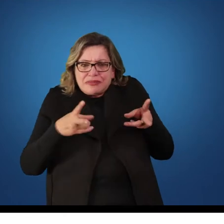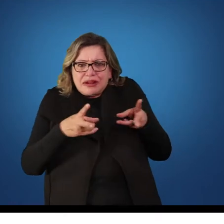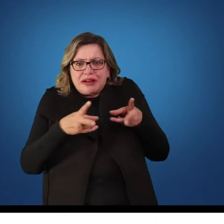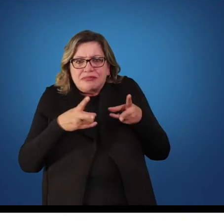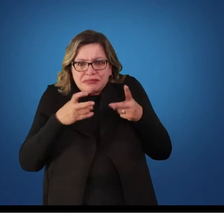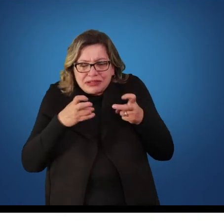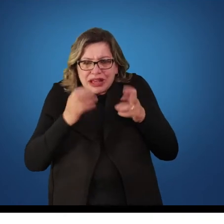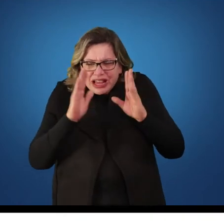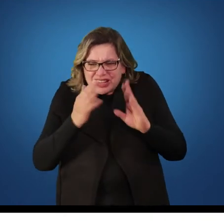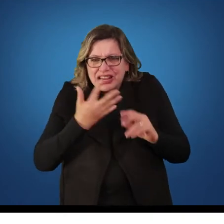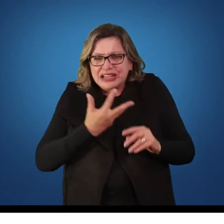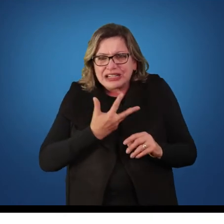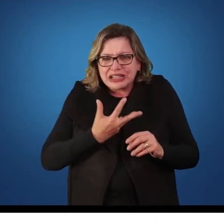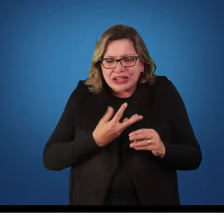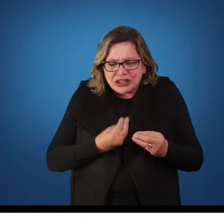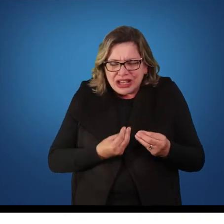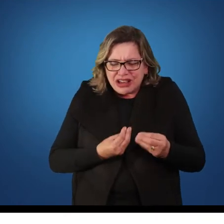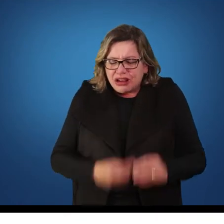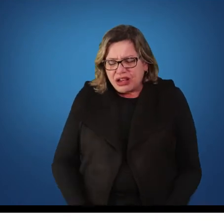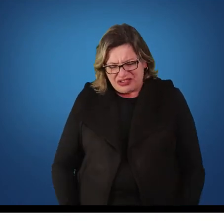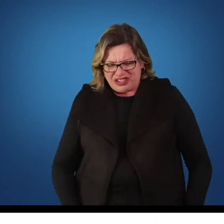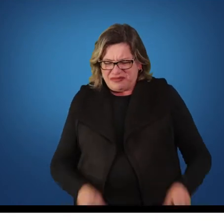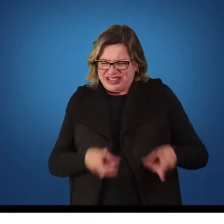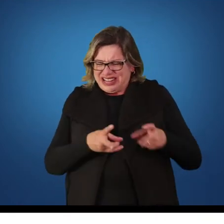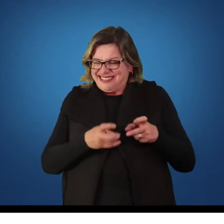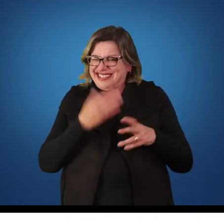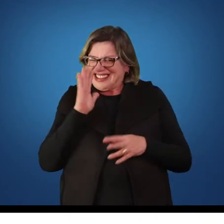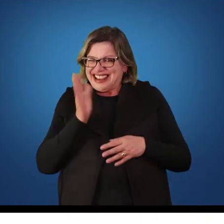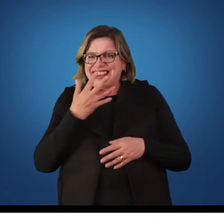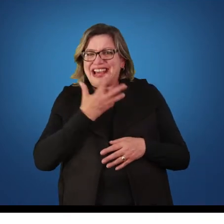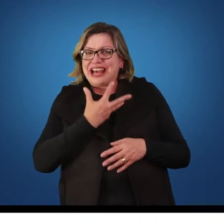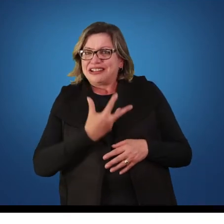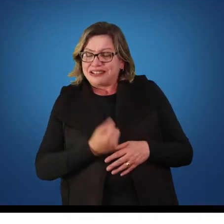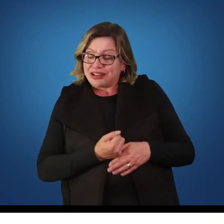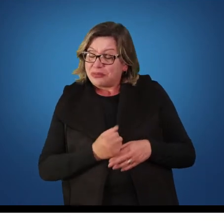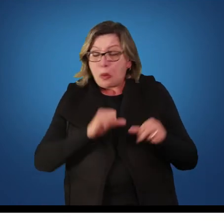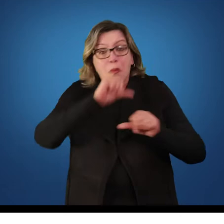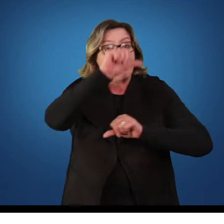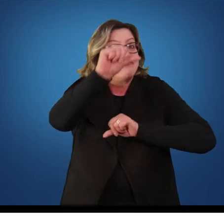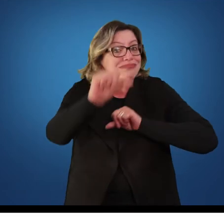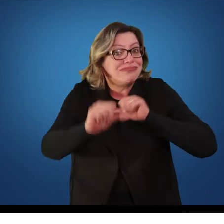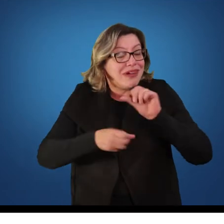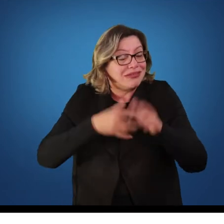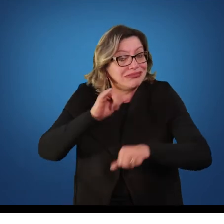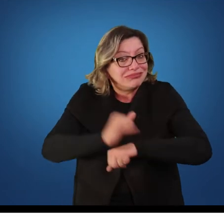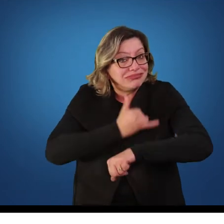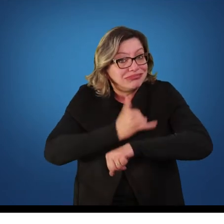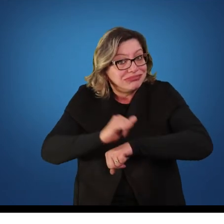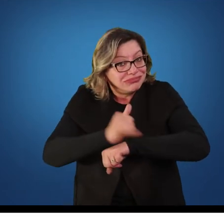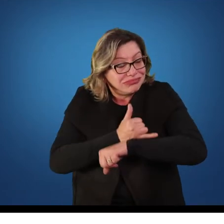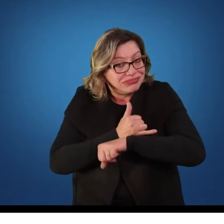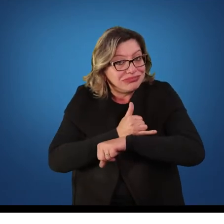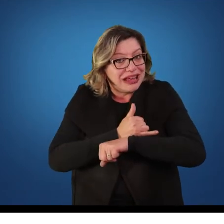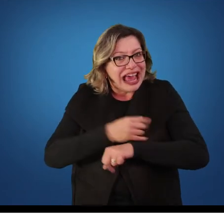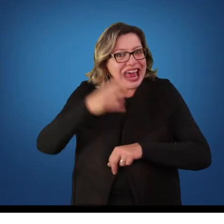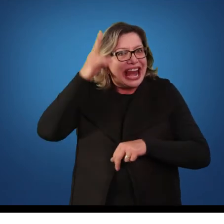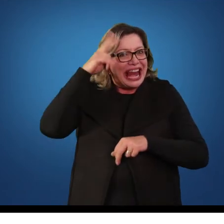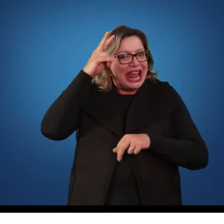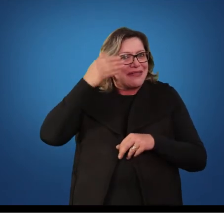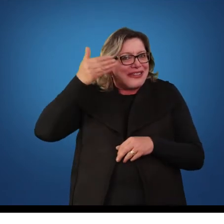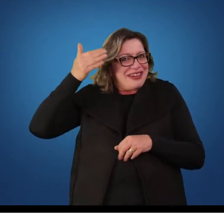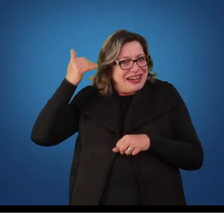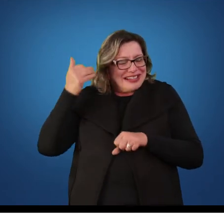isso quando a criança está saturado de alguma coisa como nós brincamos lembro nos jogos brincadeiras